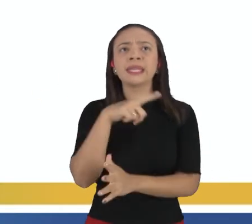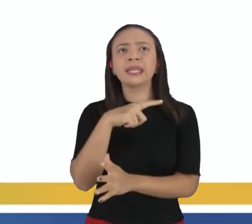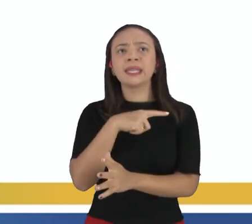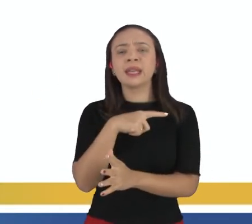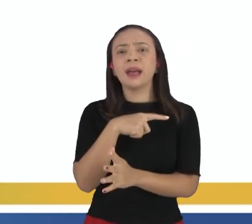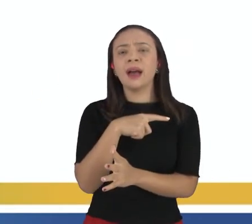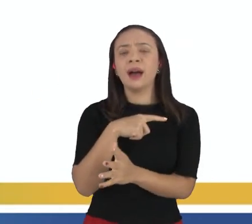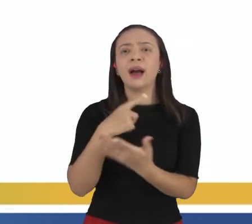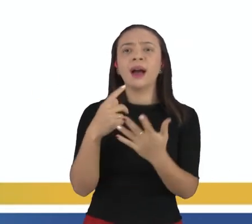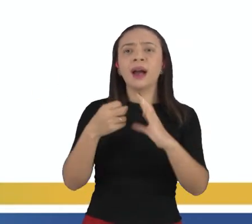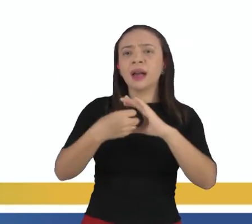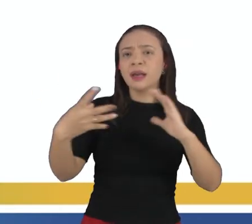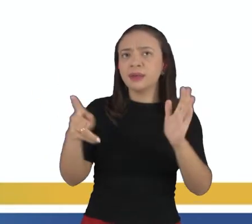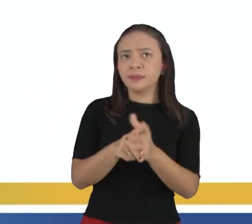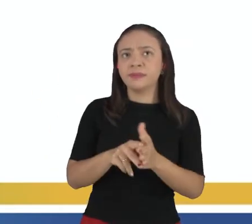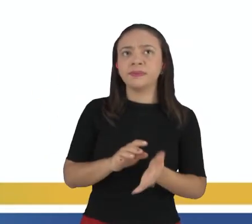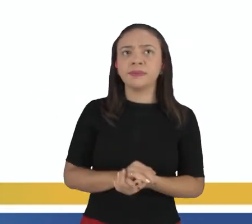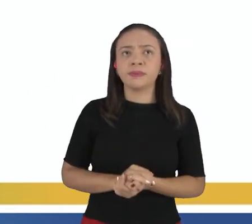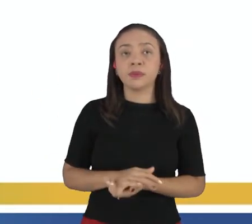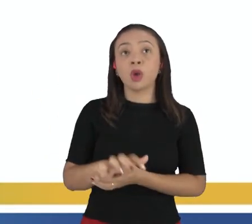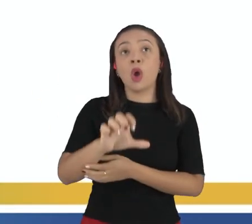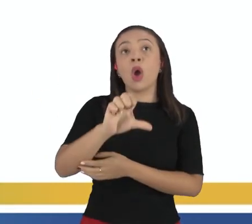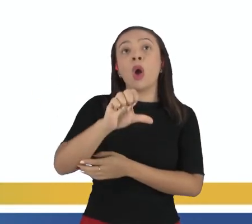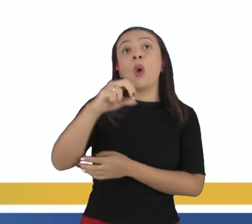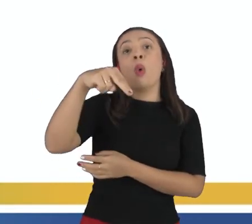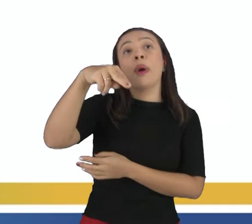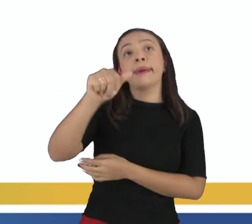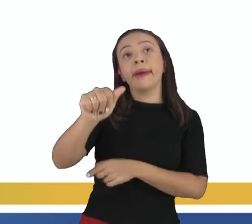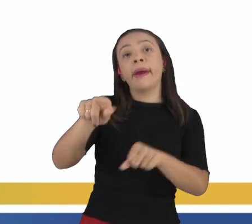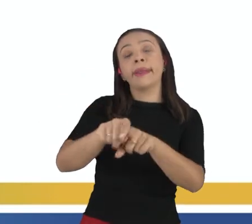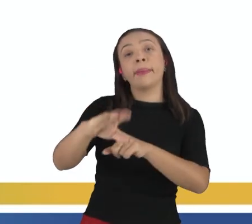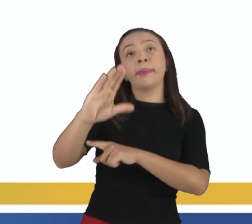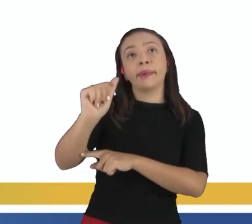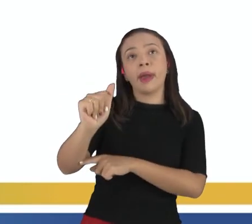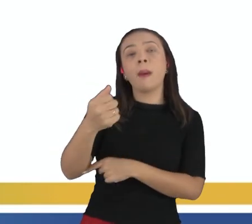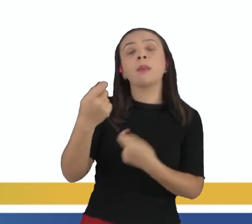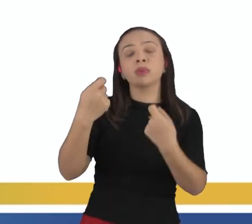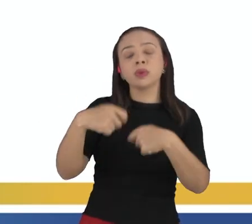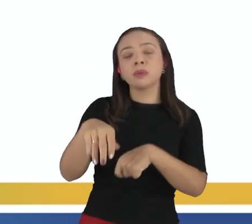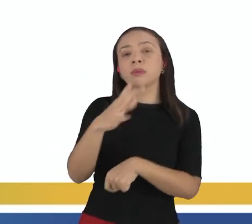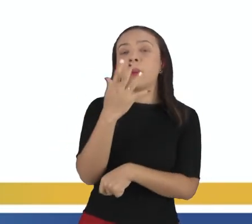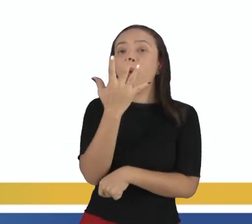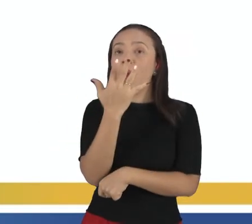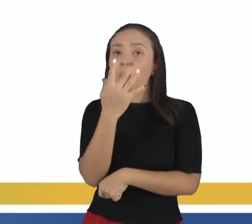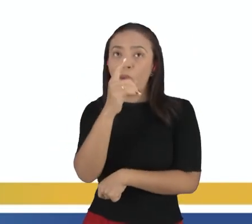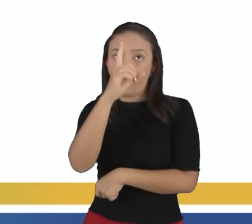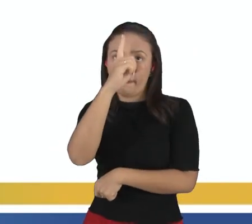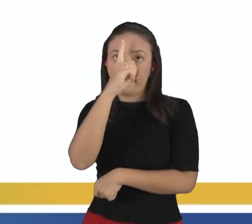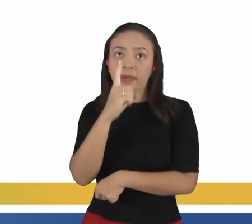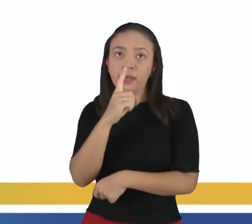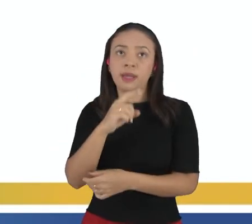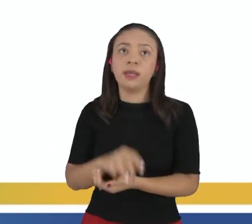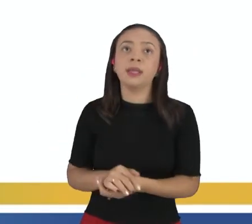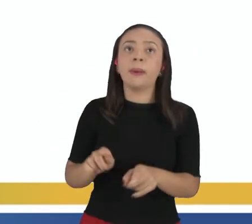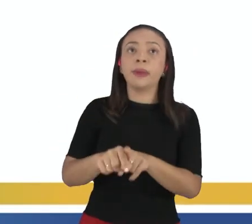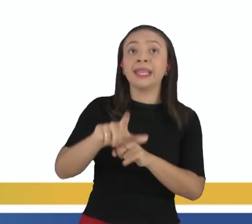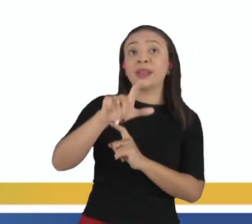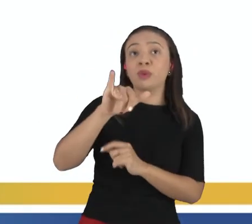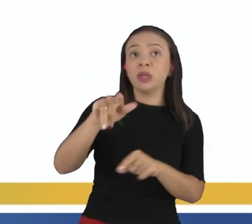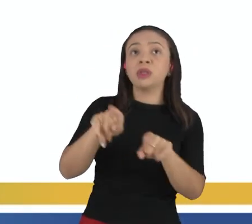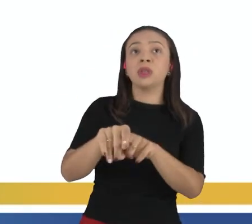sua cor? Primeiro, o sódio e o cálcio, a gente pode estar observando a cor amarela, O lítio e o estrôncio, a gente observa a